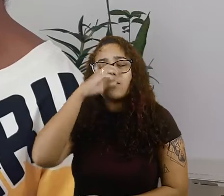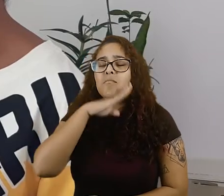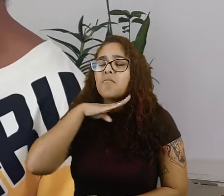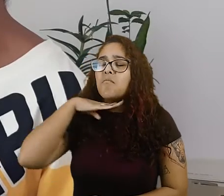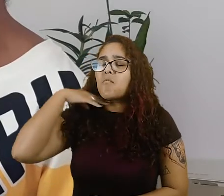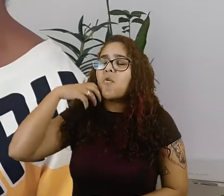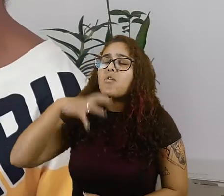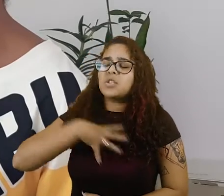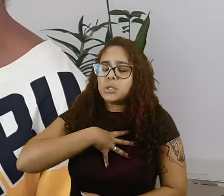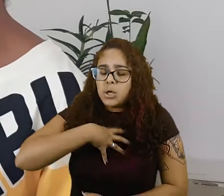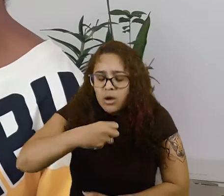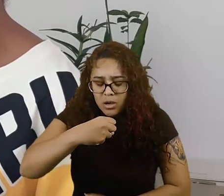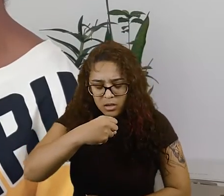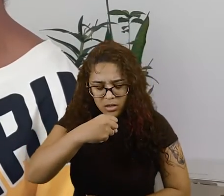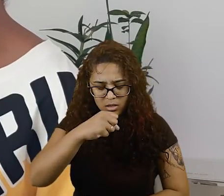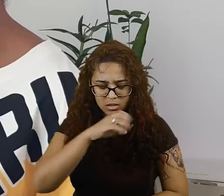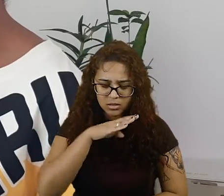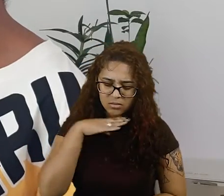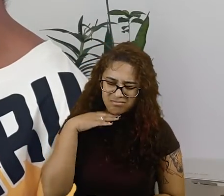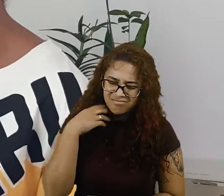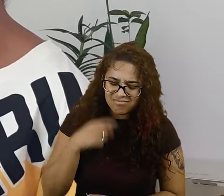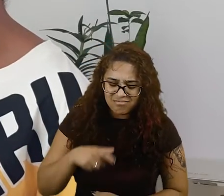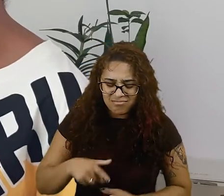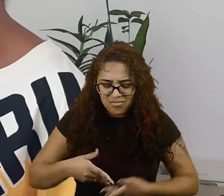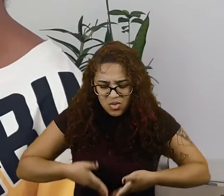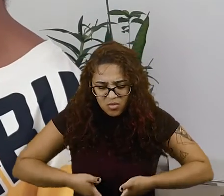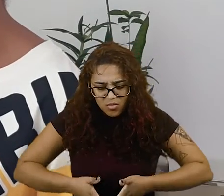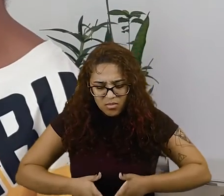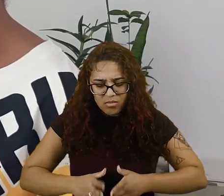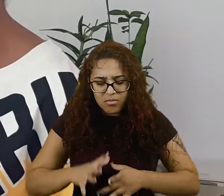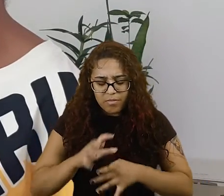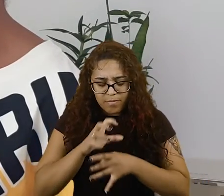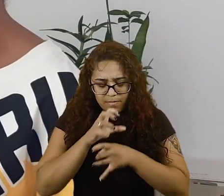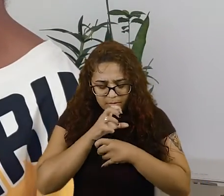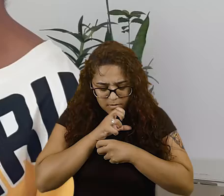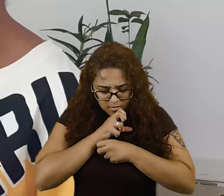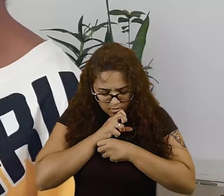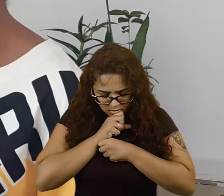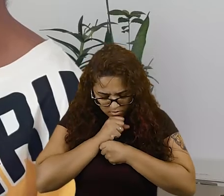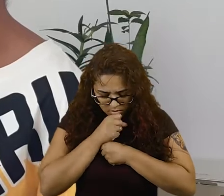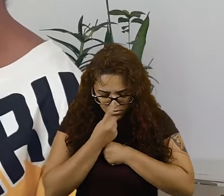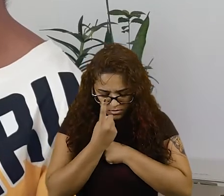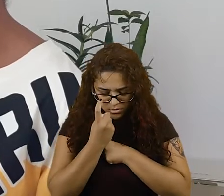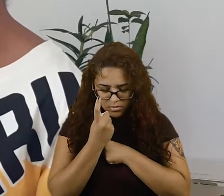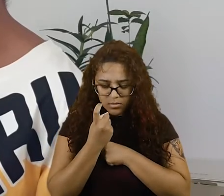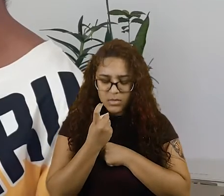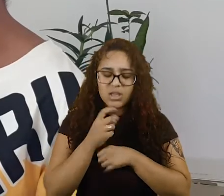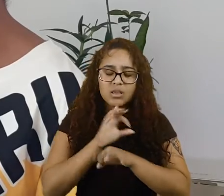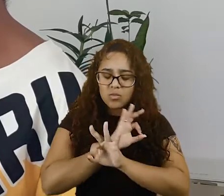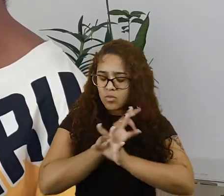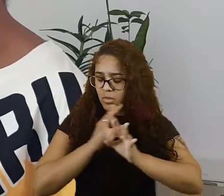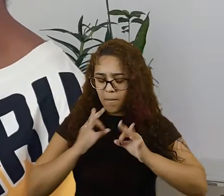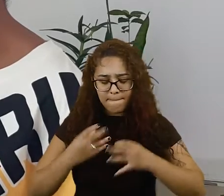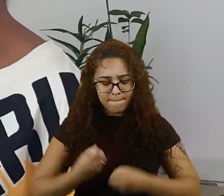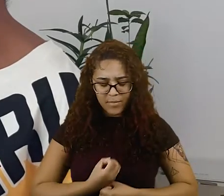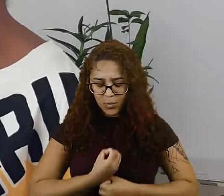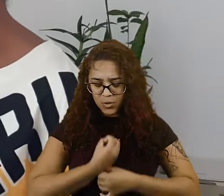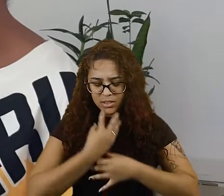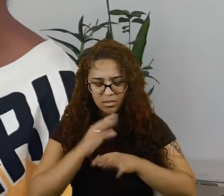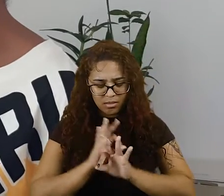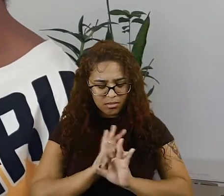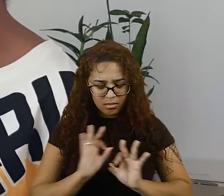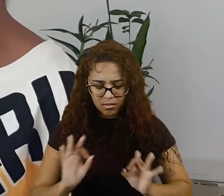primavera. Inspira eutanásias, suicídios, mortes prematuras e um enrijecimento abrupto da